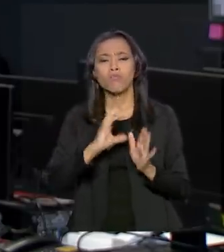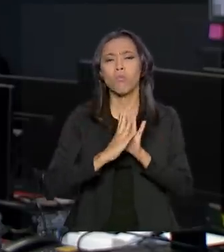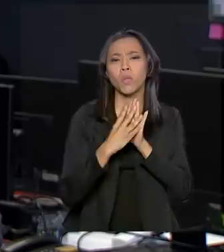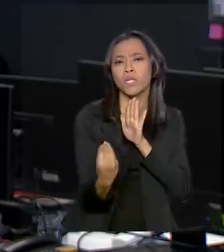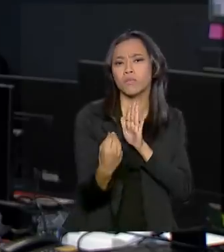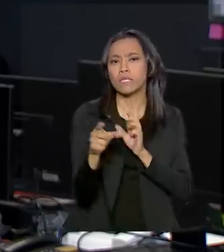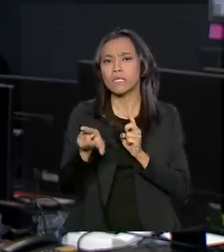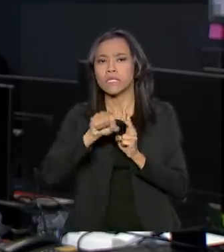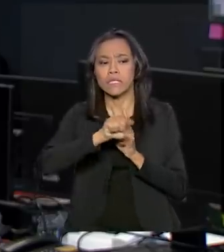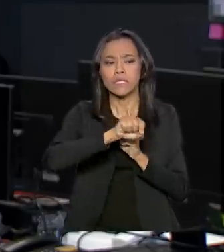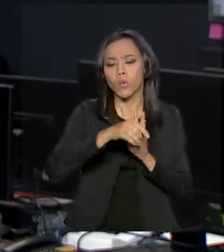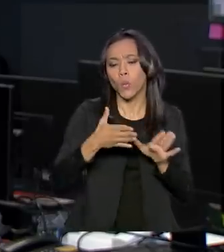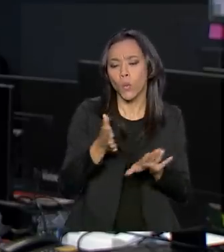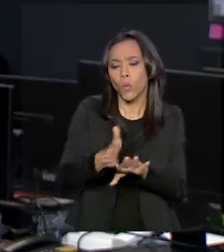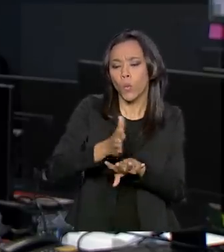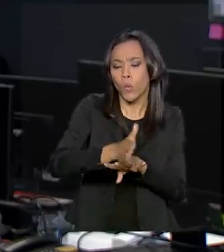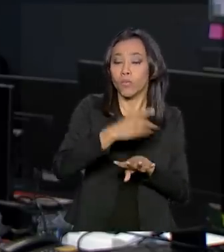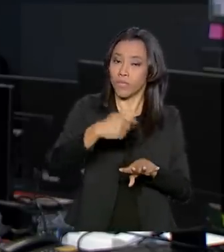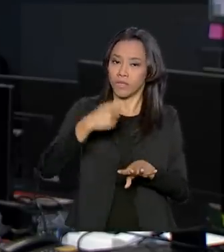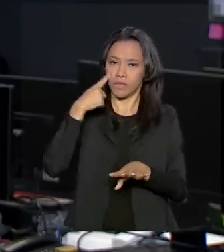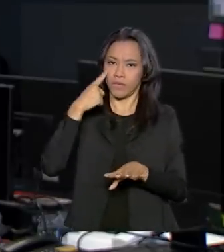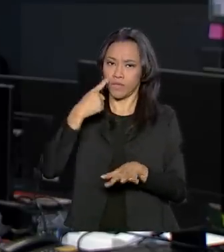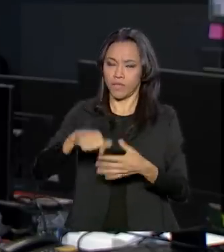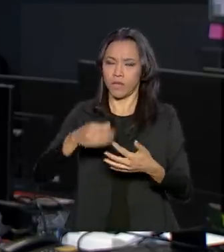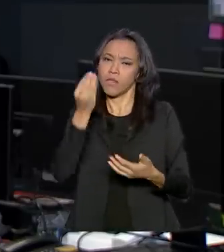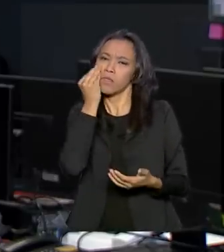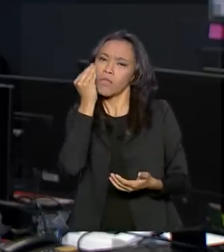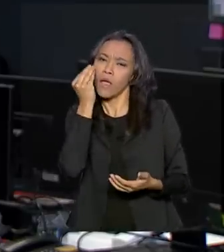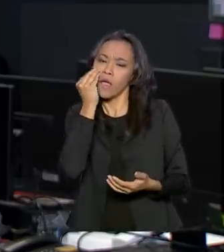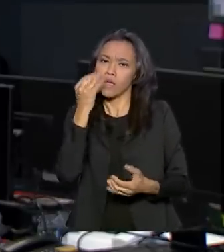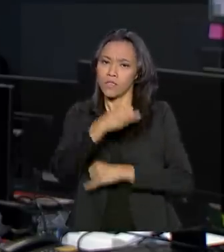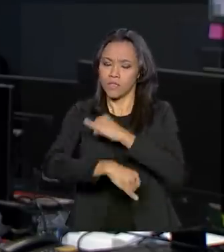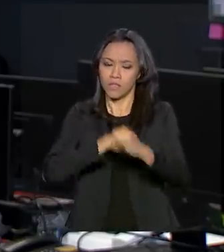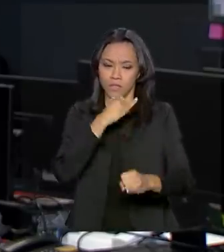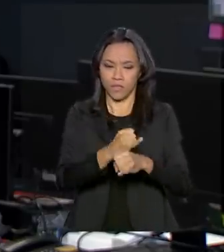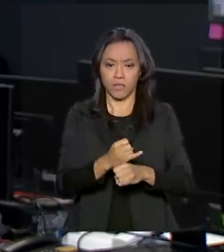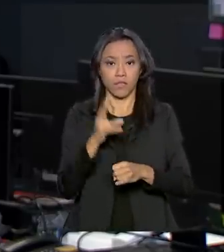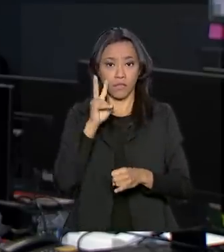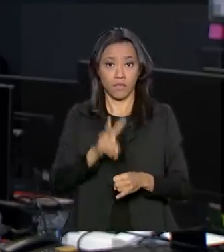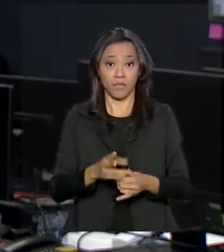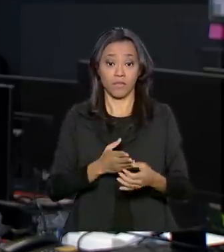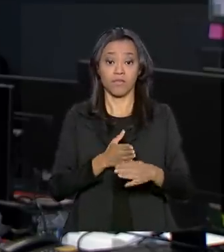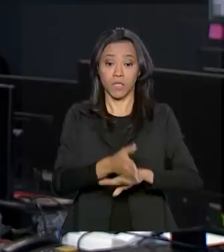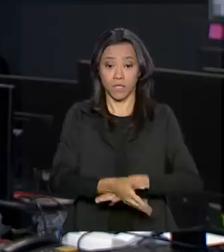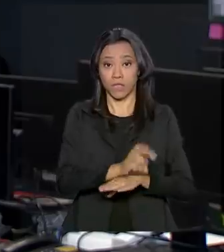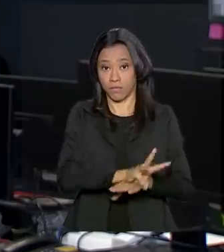de financiamento é possível fazer simulações no site da caixa o endereço